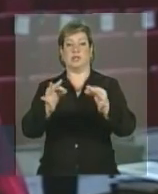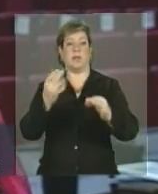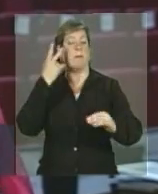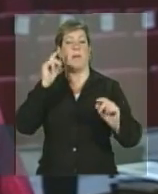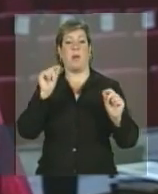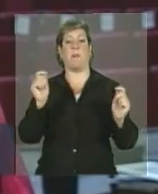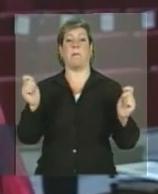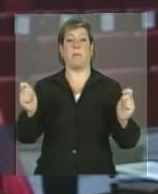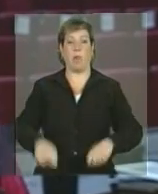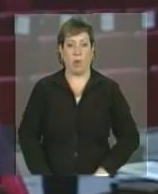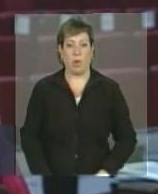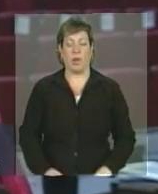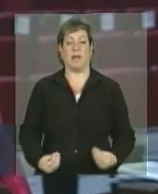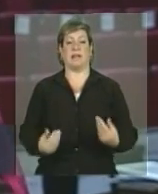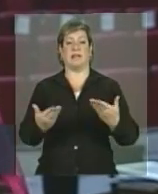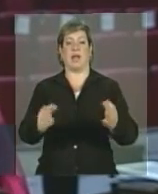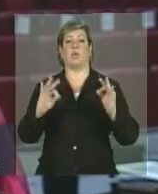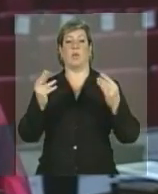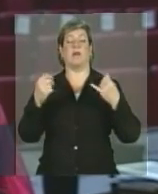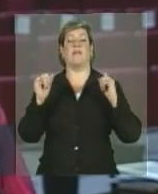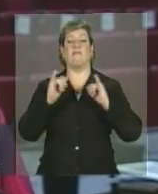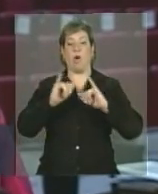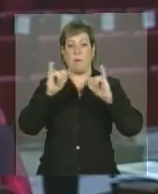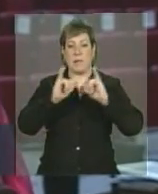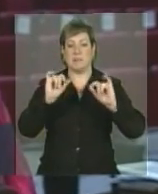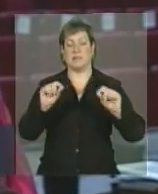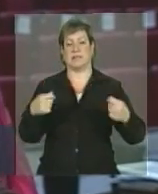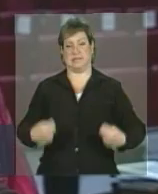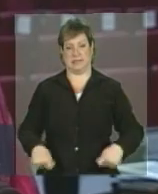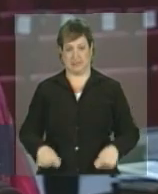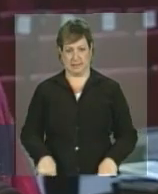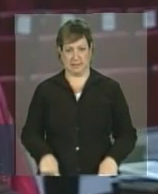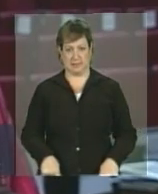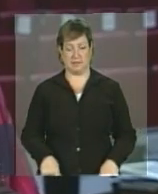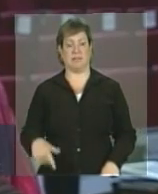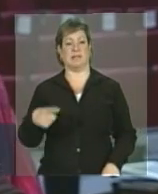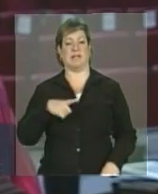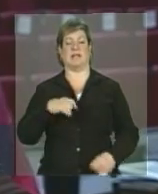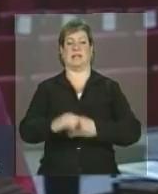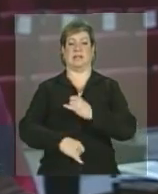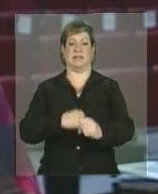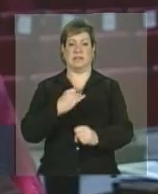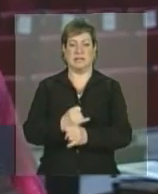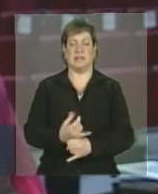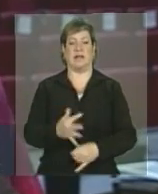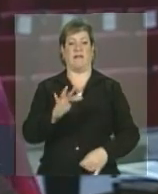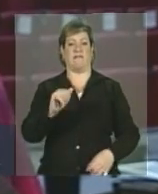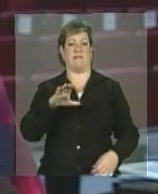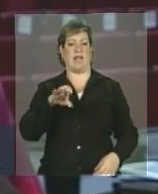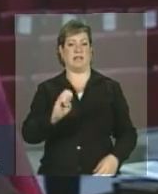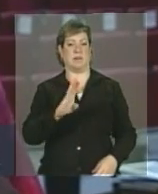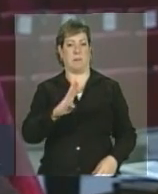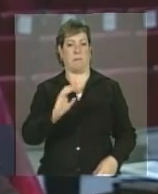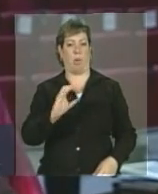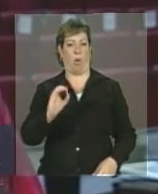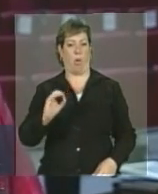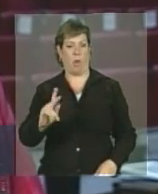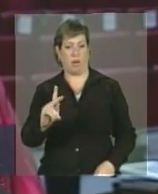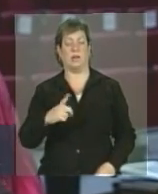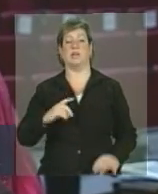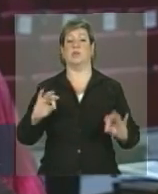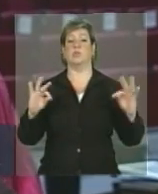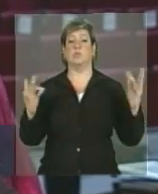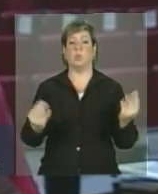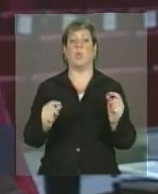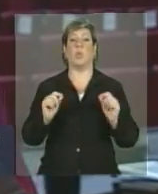poder dar toda a informação necessária. Estão utilizando a internet, o Facebook, tudo que a gente utiliza